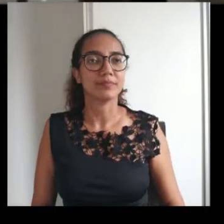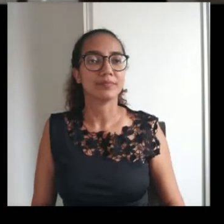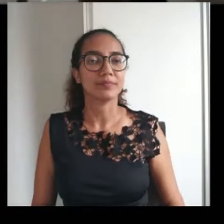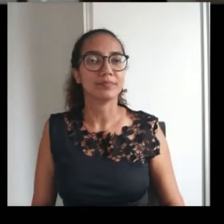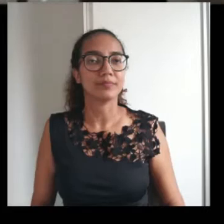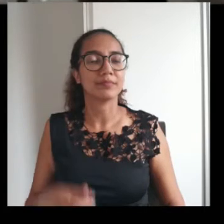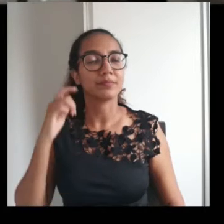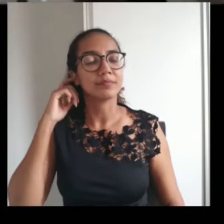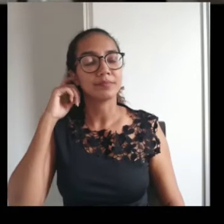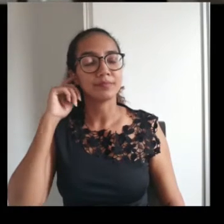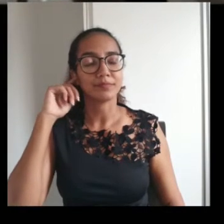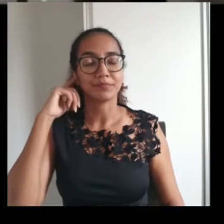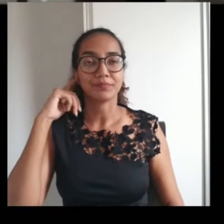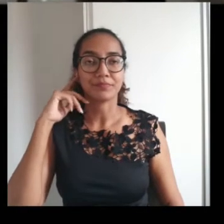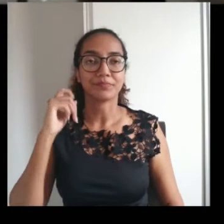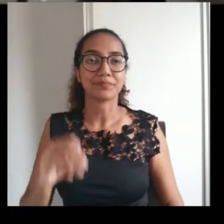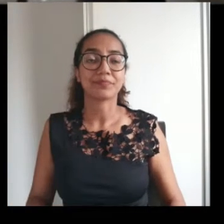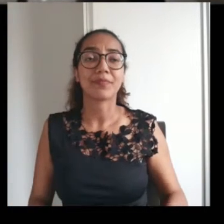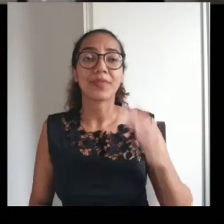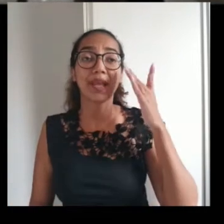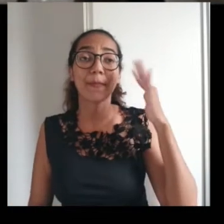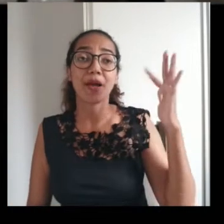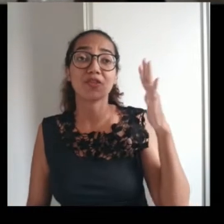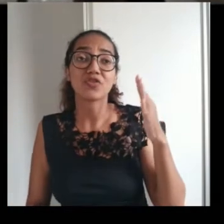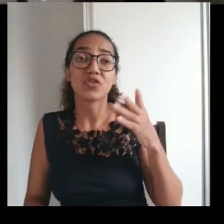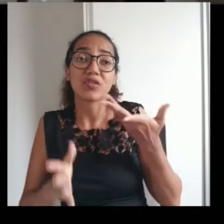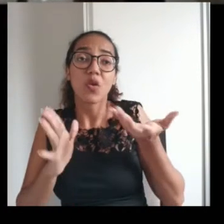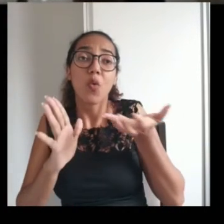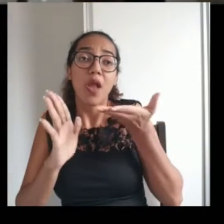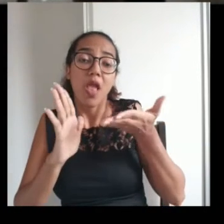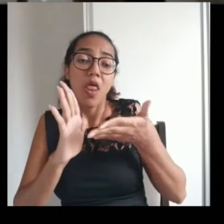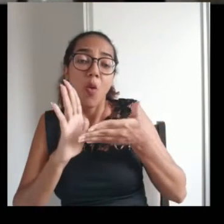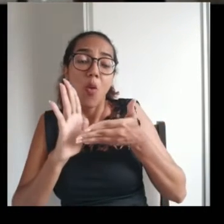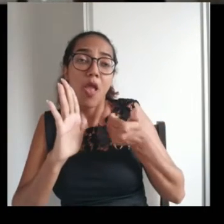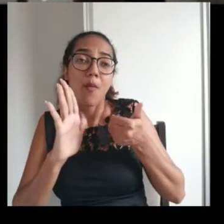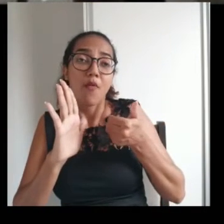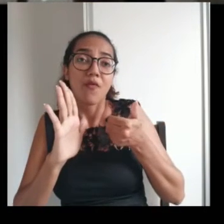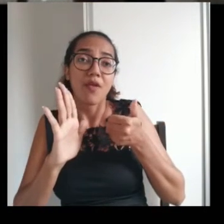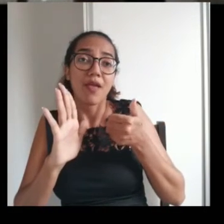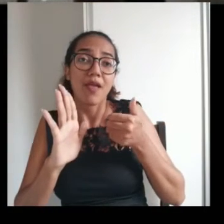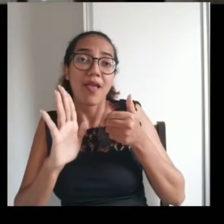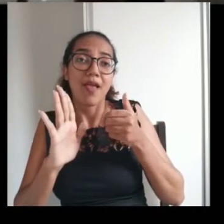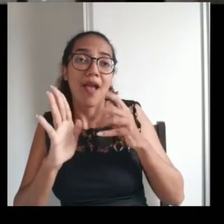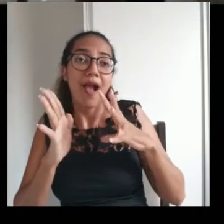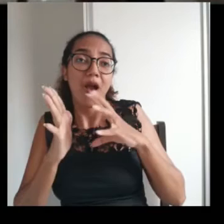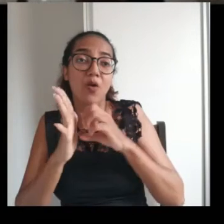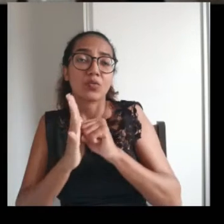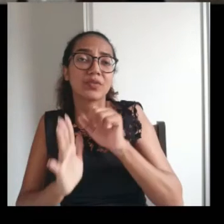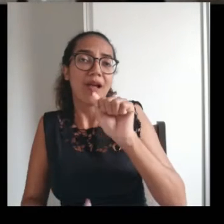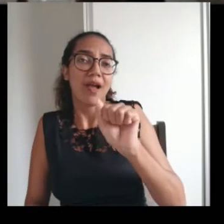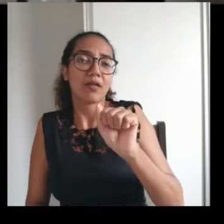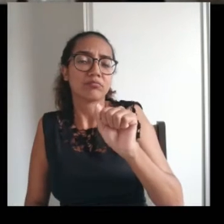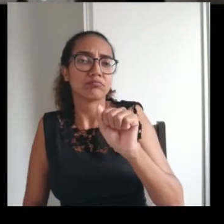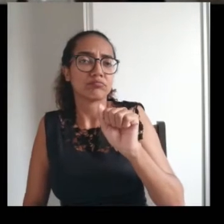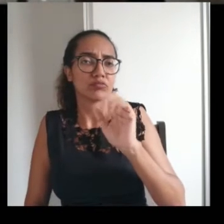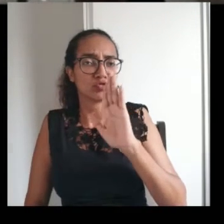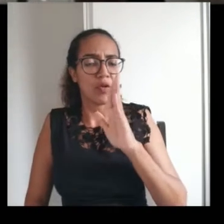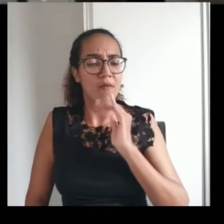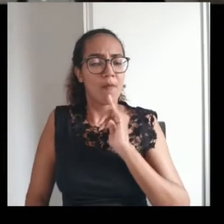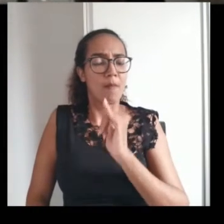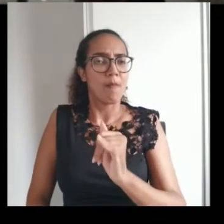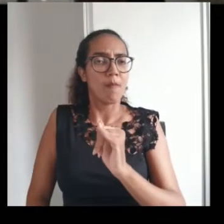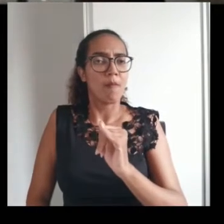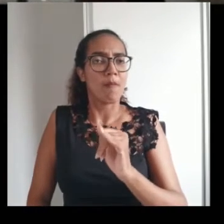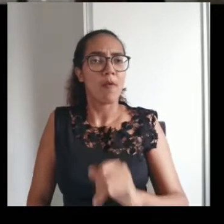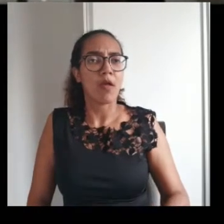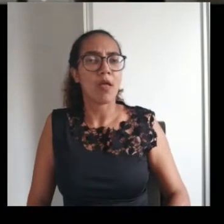Tá? Imagine que eu mandei remover a conta A, por exemplo, né? Essa conta daqui. Se eu remover a conta